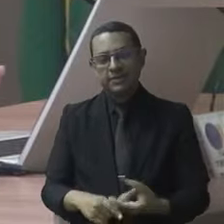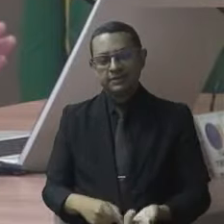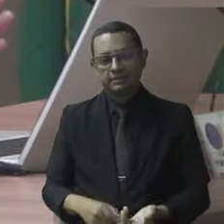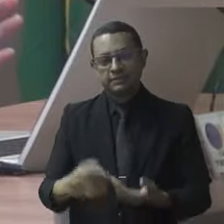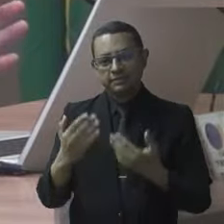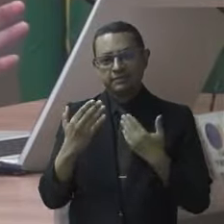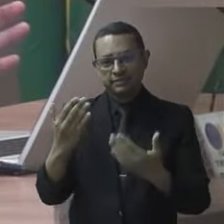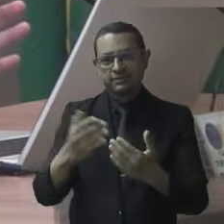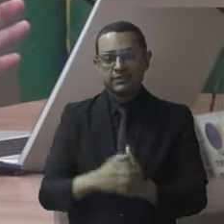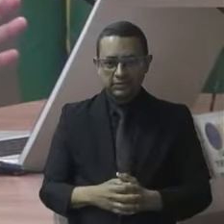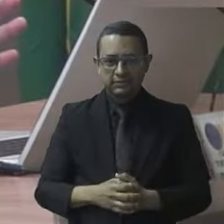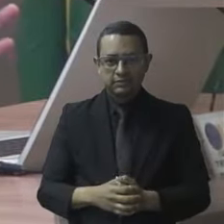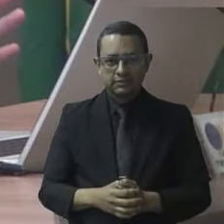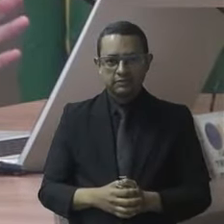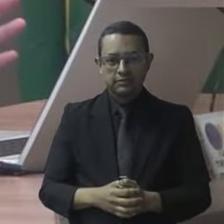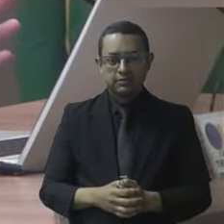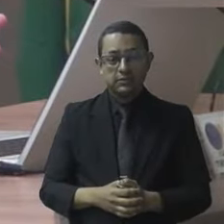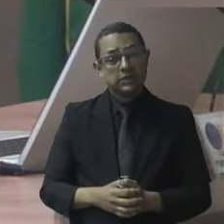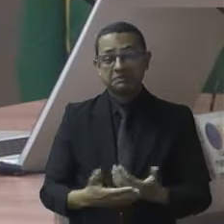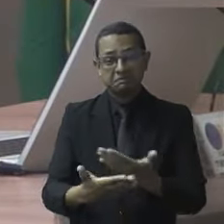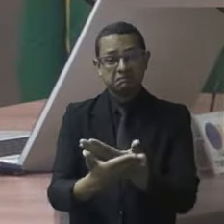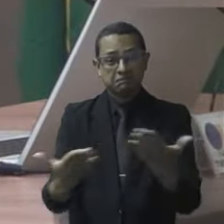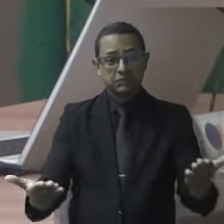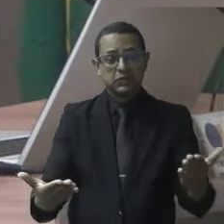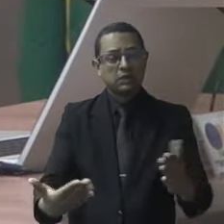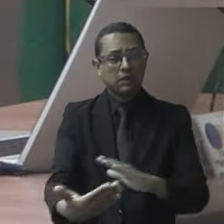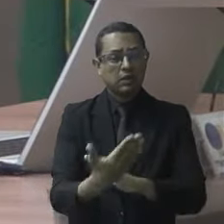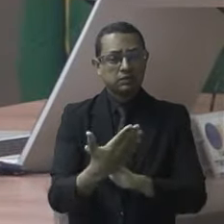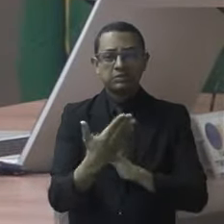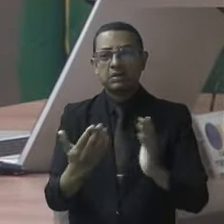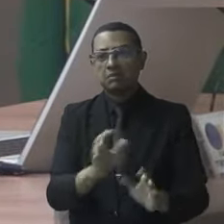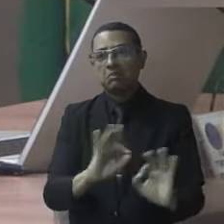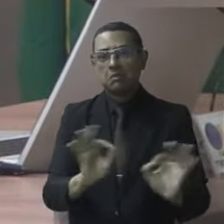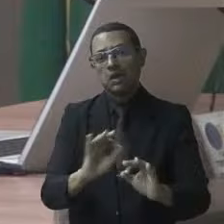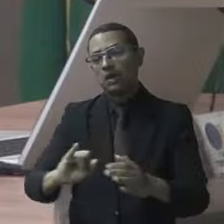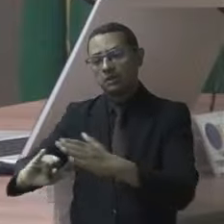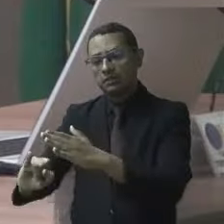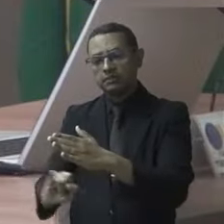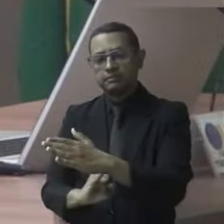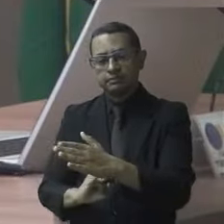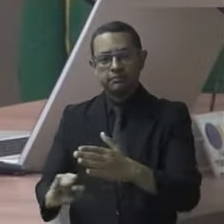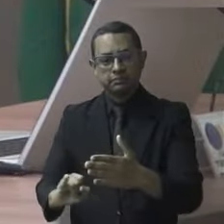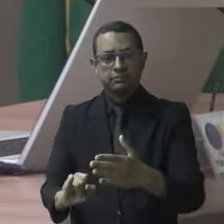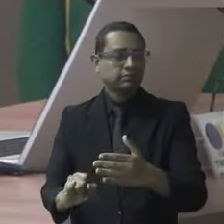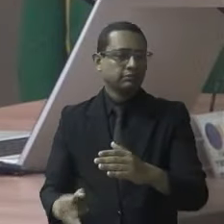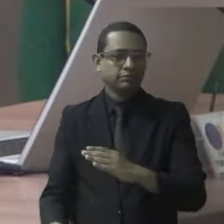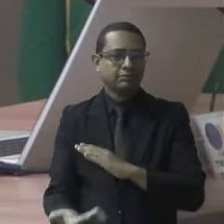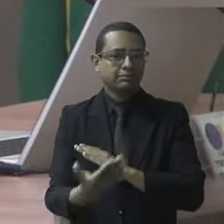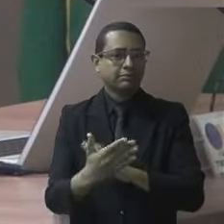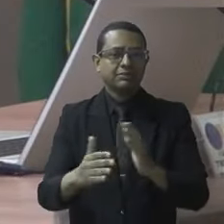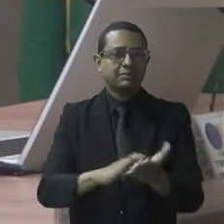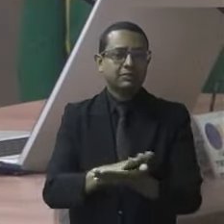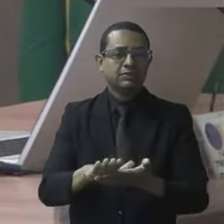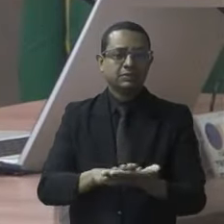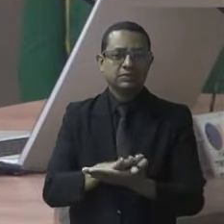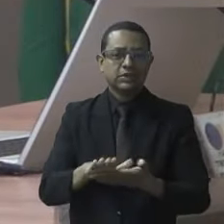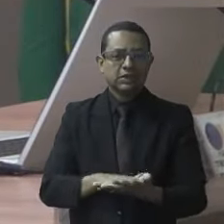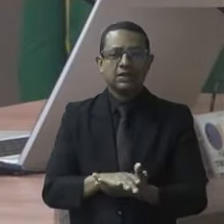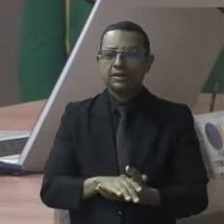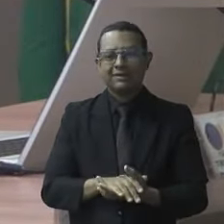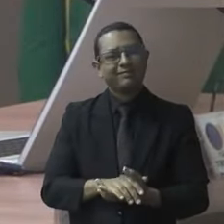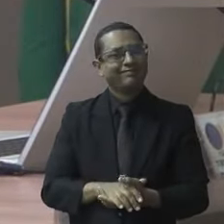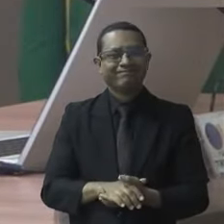que sem a participação de senhores e das instituições que Vossas Excelências conduzem,